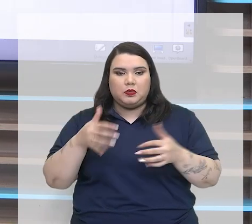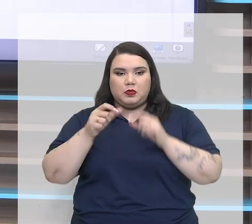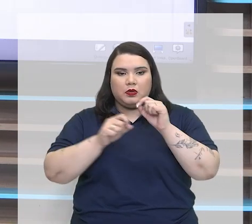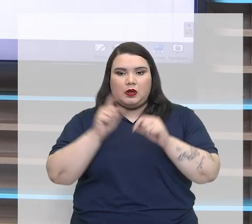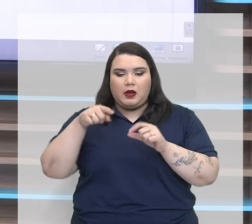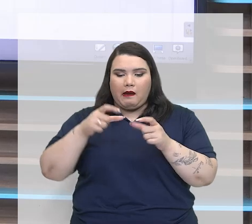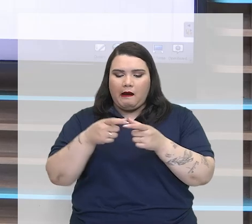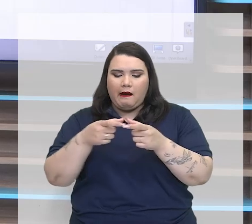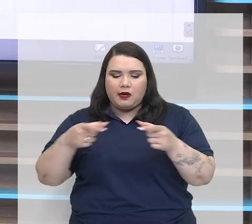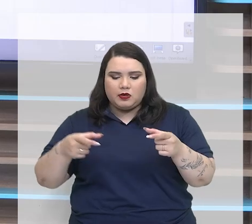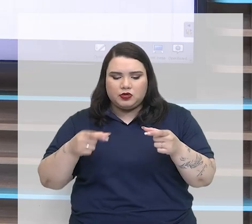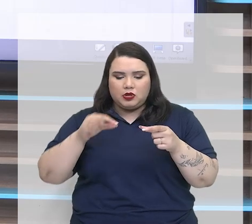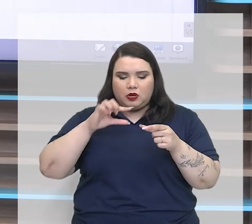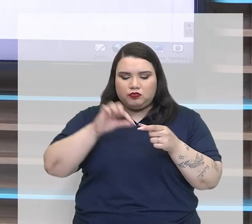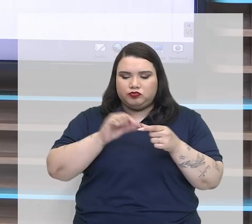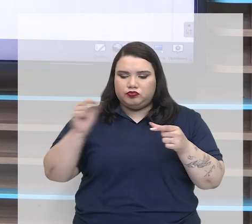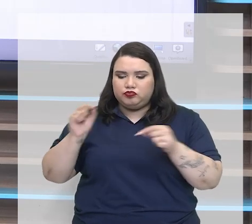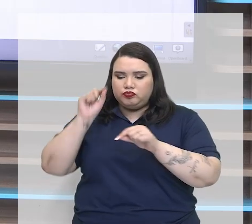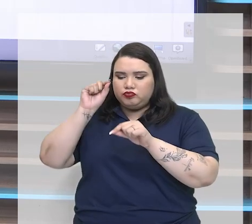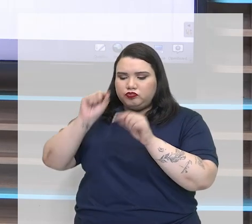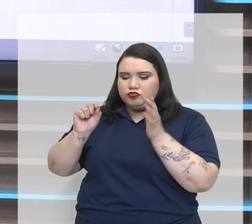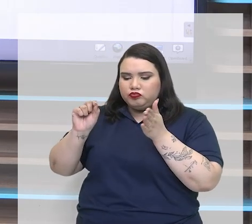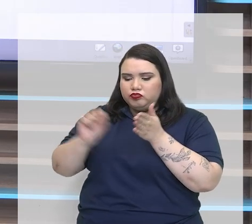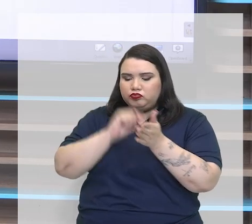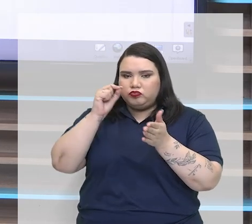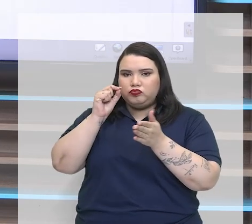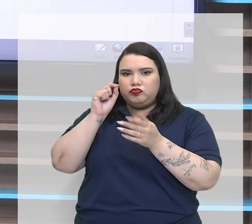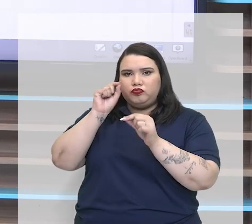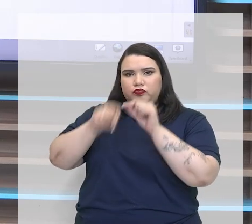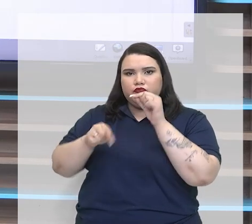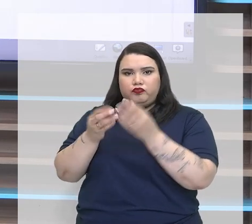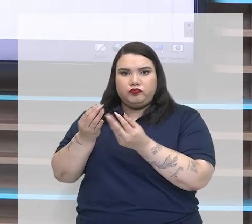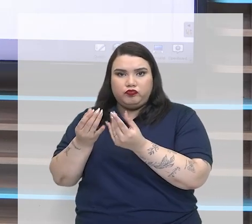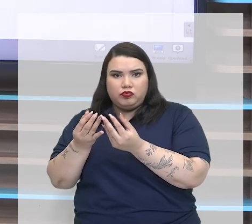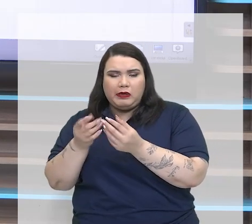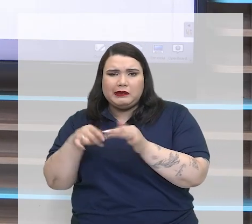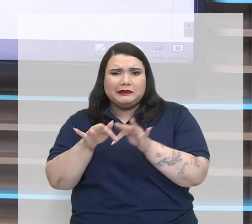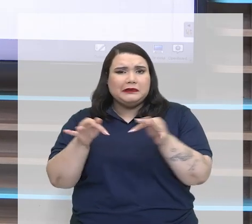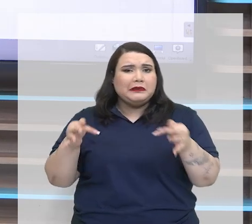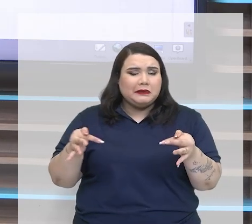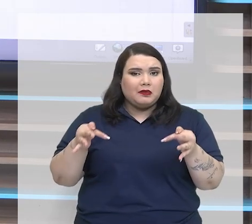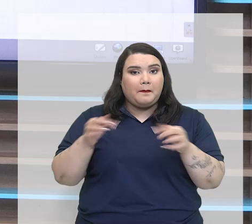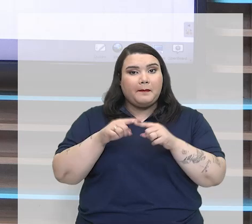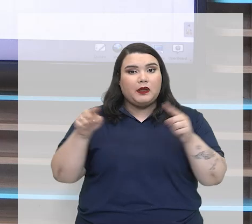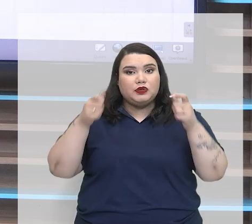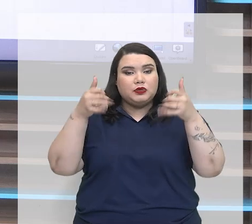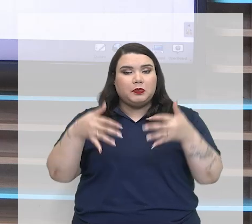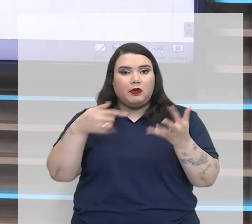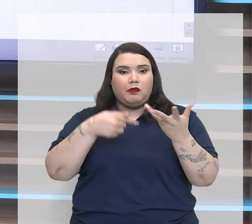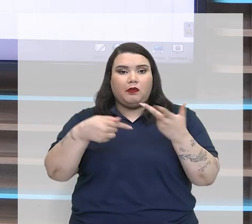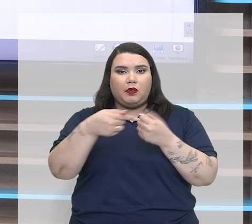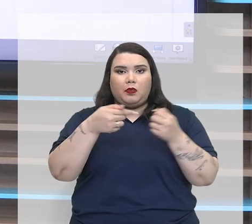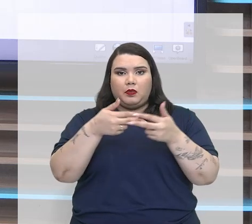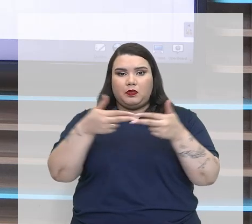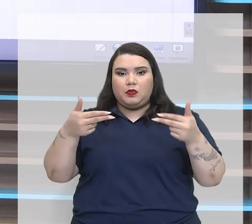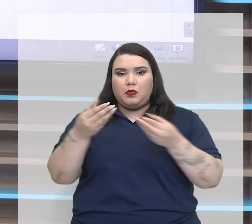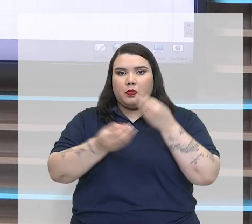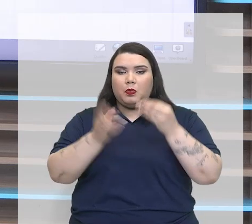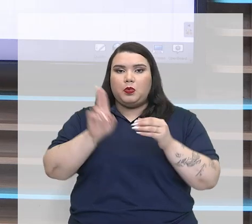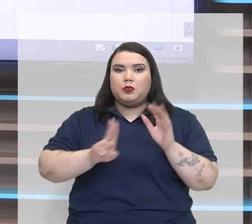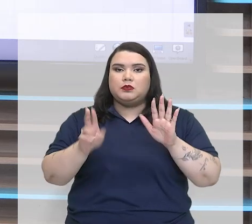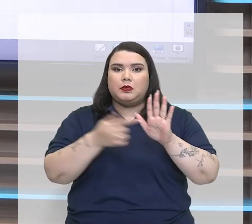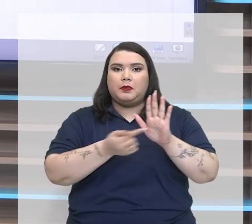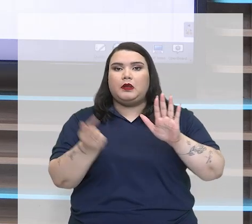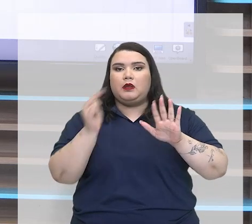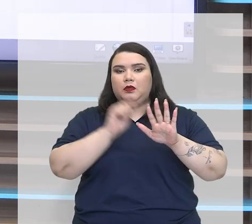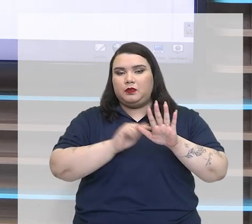de uma caixa de fósforo, né, que é um objeto muito simples, né, muito comum, mas ele quer dizer muitas coisas através do quê? Da metáfora,